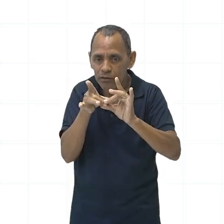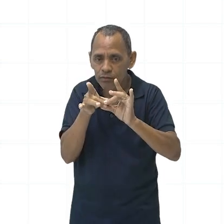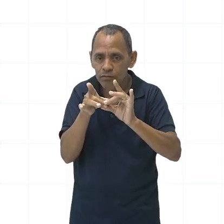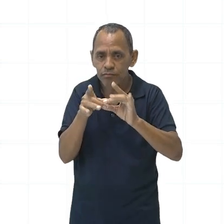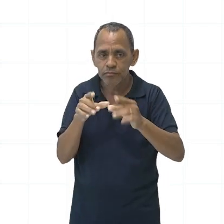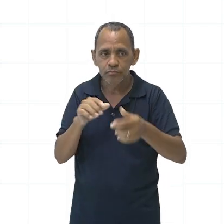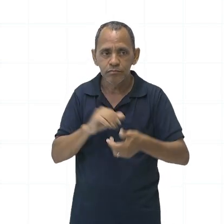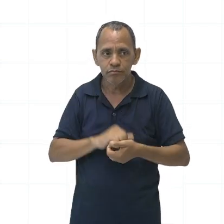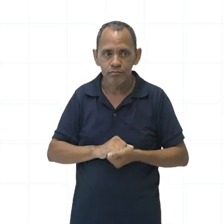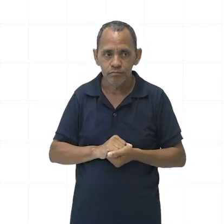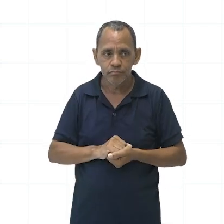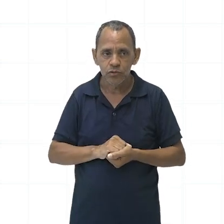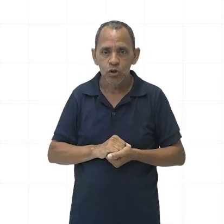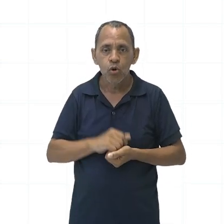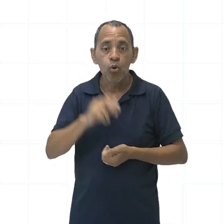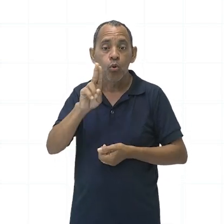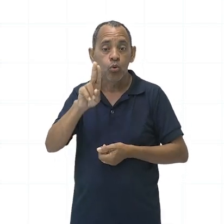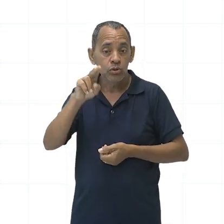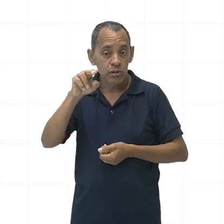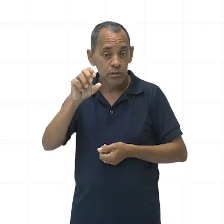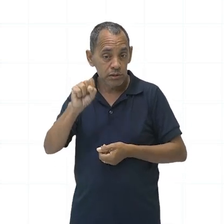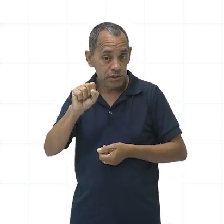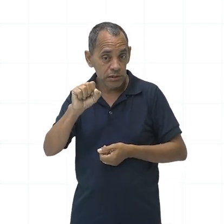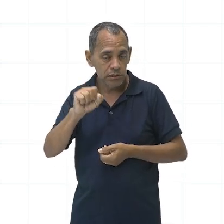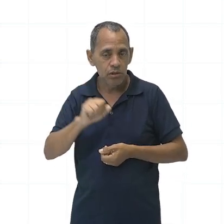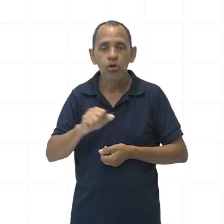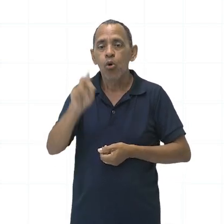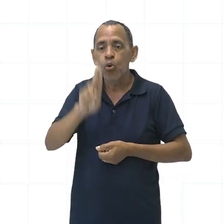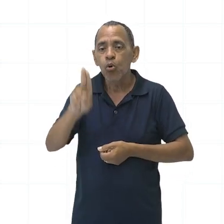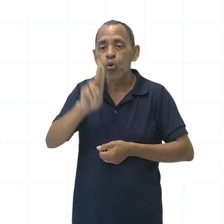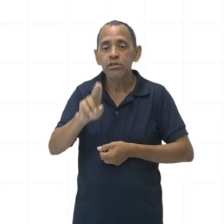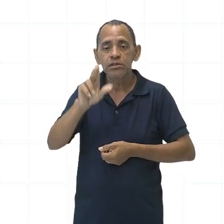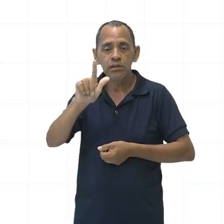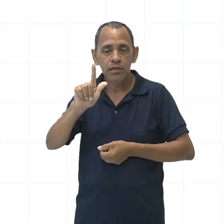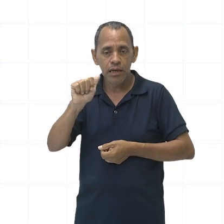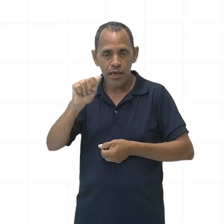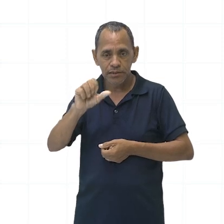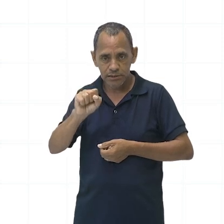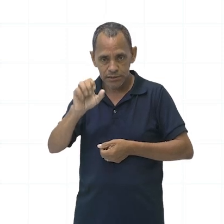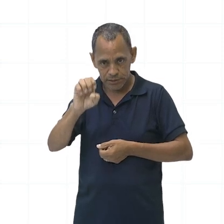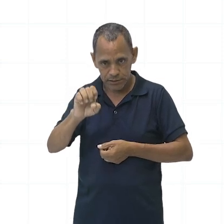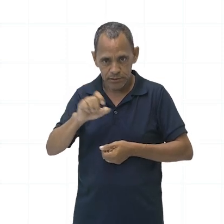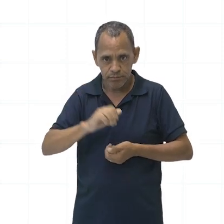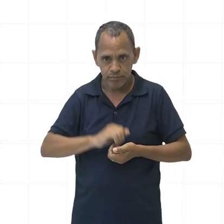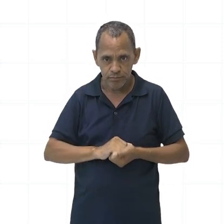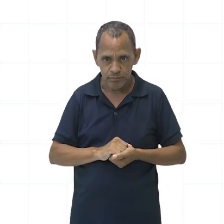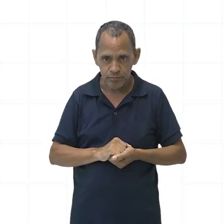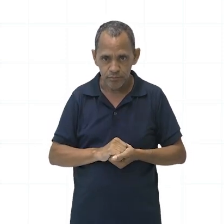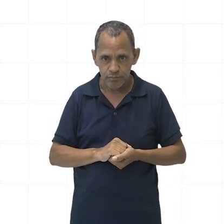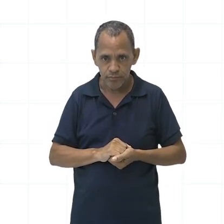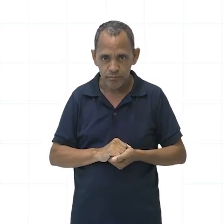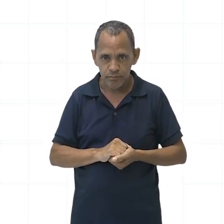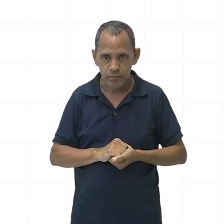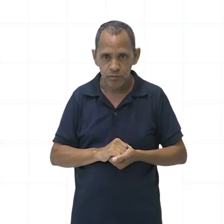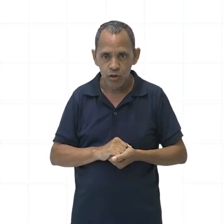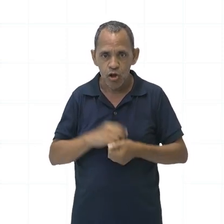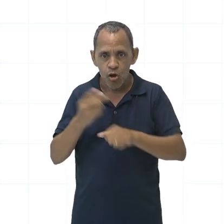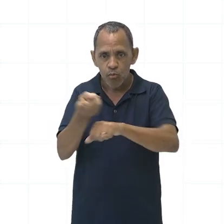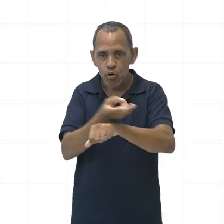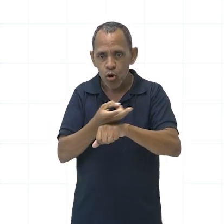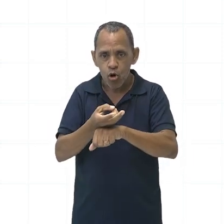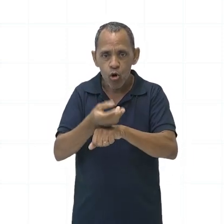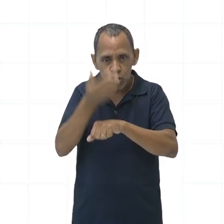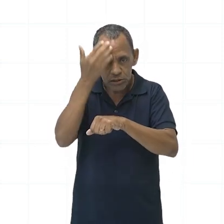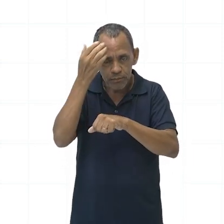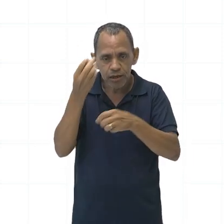Gaze, tá certo? Outra dica, certifique-se da necessidade de tomar uma dose de